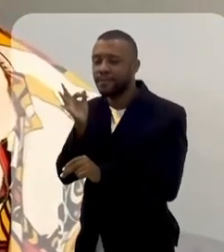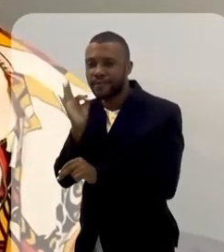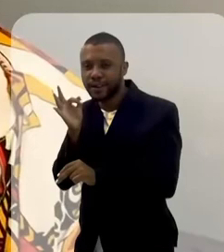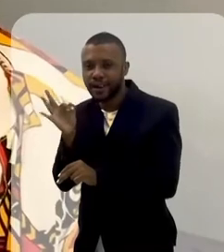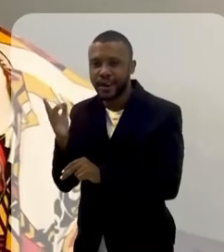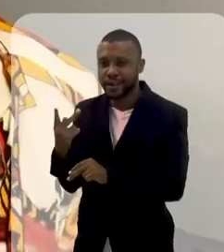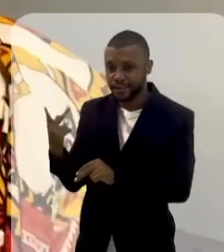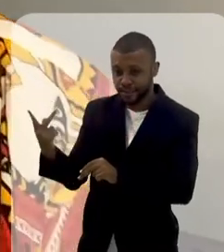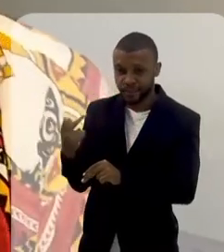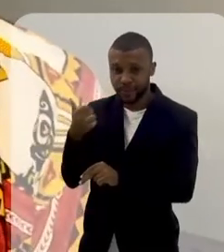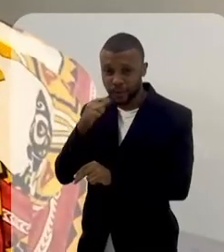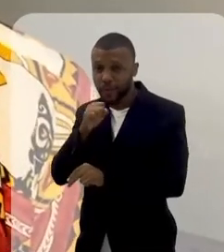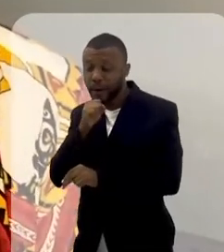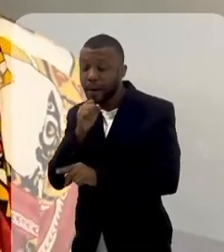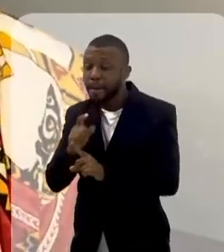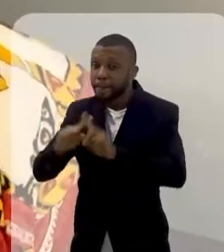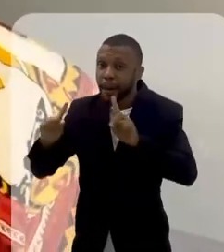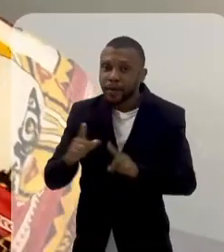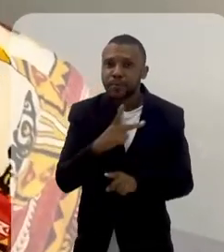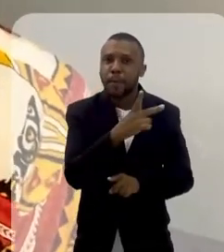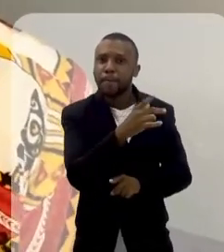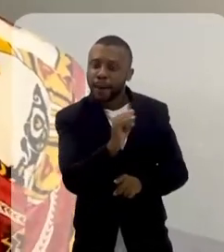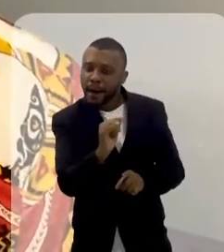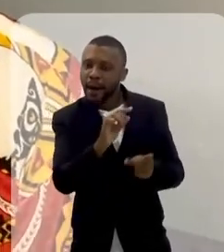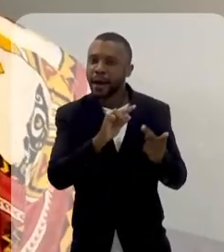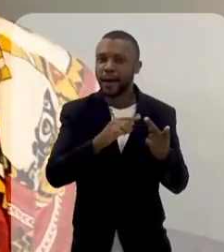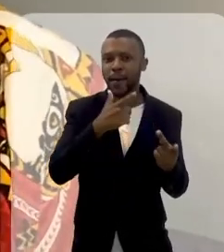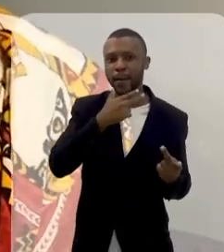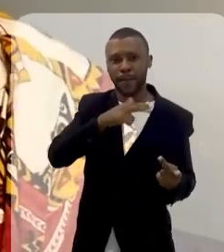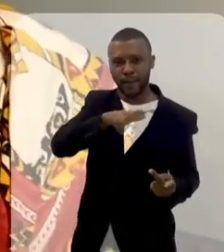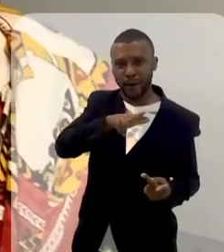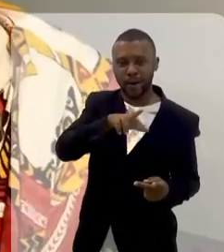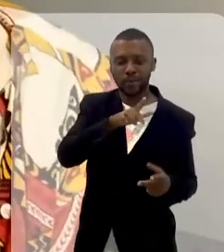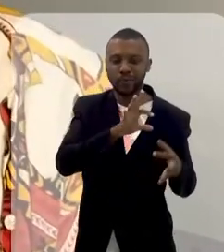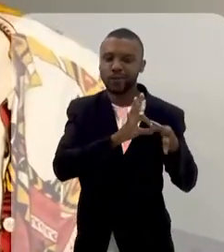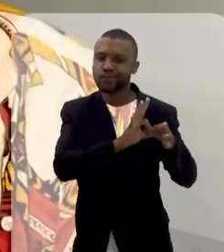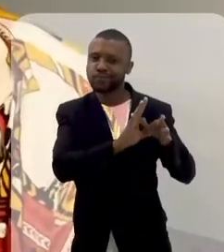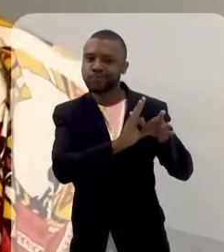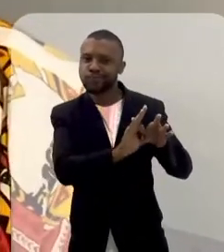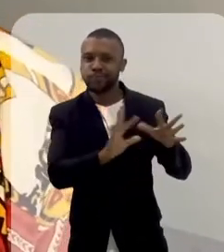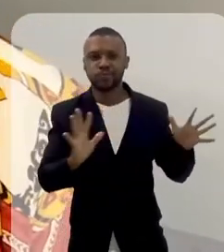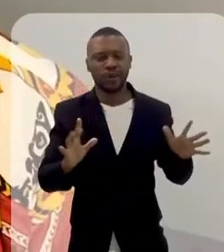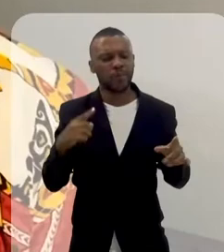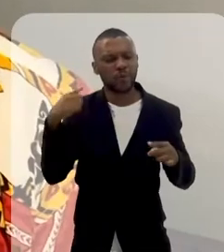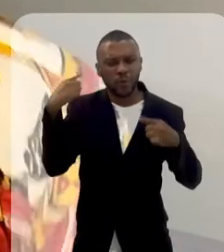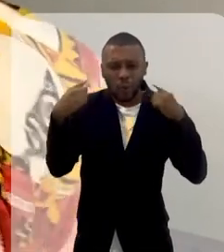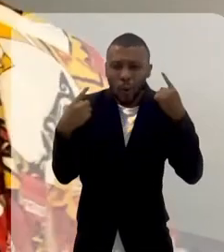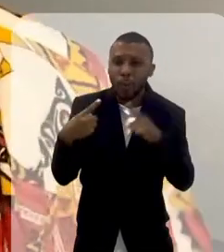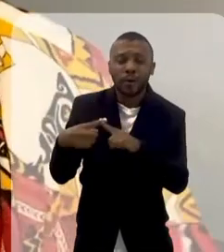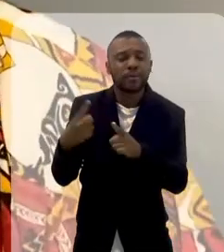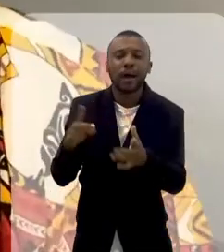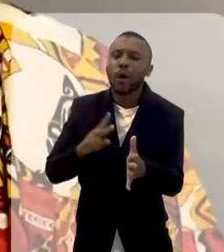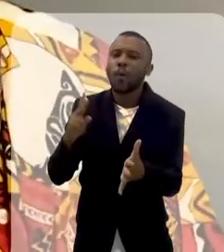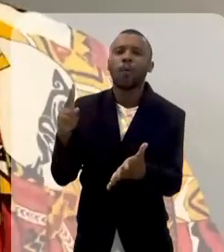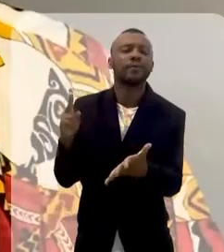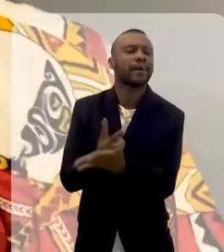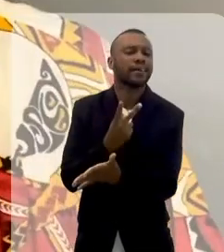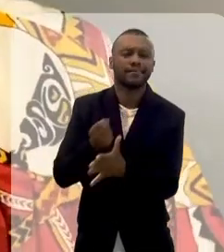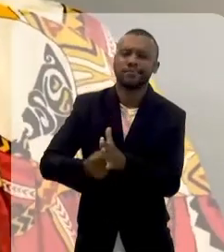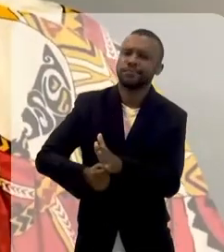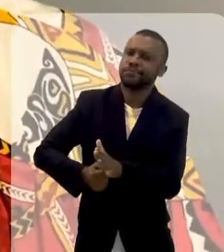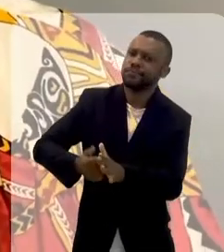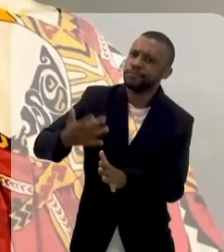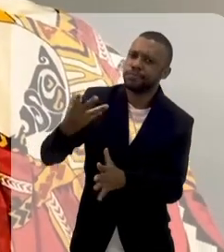fofoqueiras, eu e ela, e eu e meu pai, e os meus pais e o meu irmão, a gente é tudo grudado, assim. E é muito louco, porque